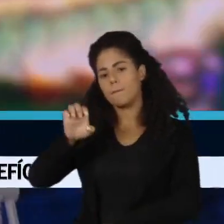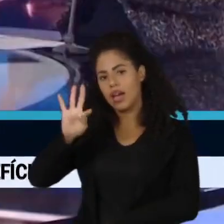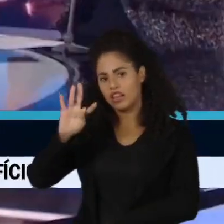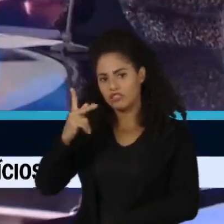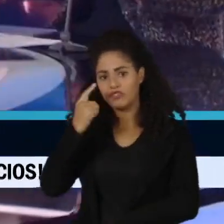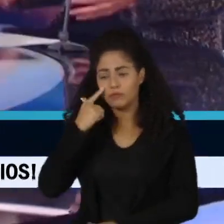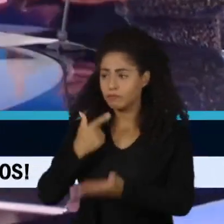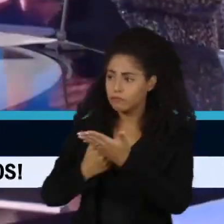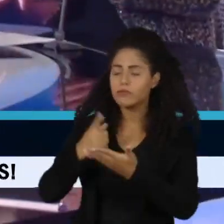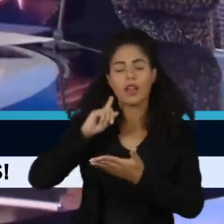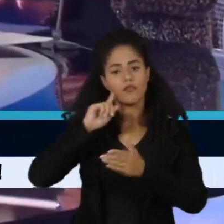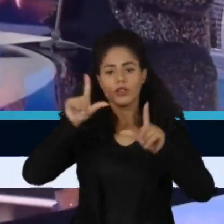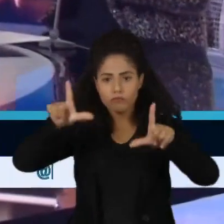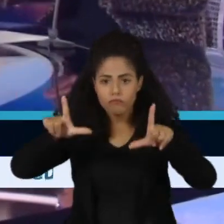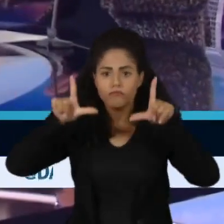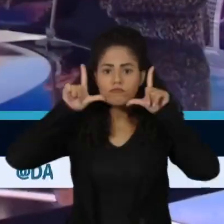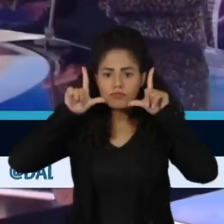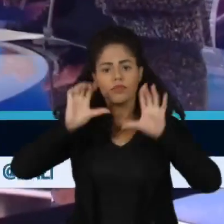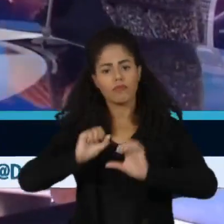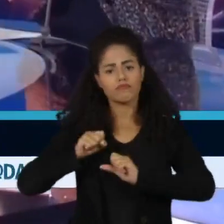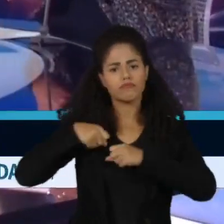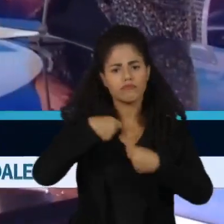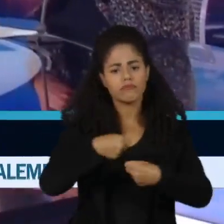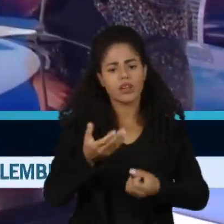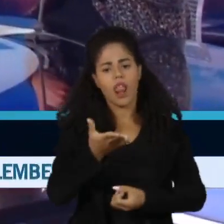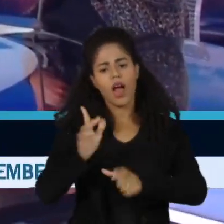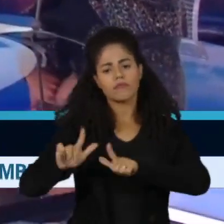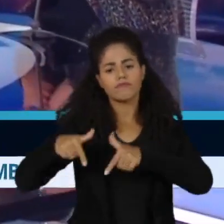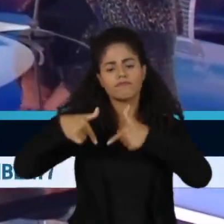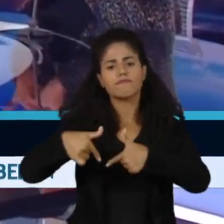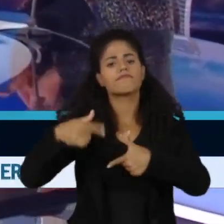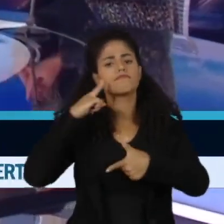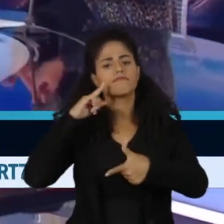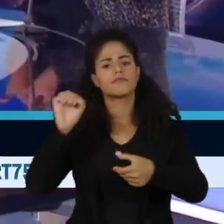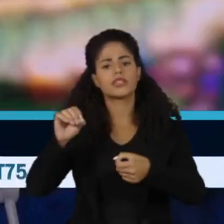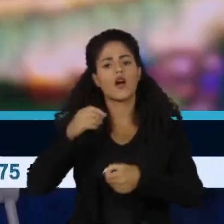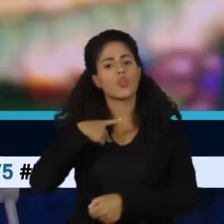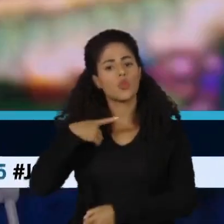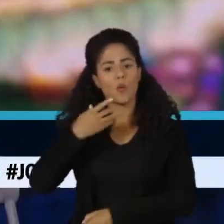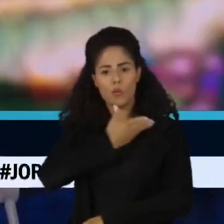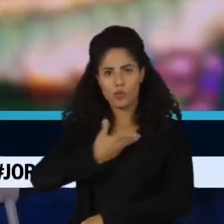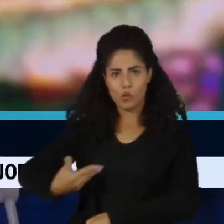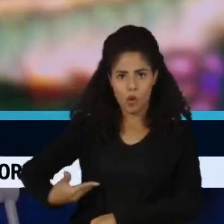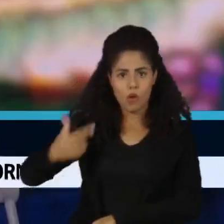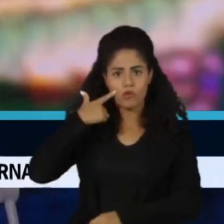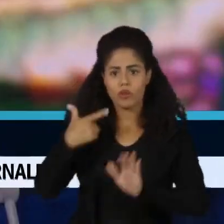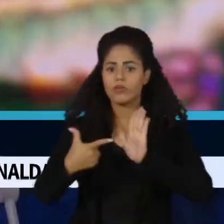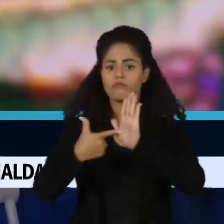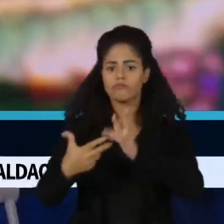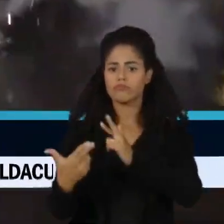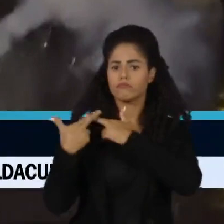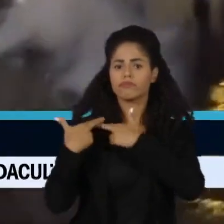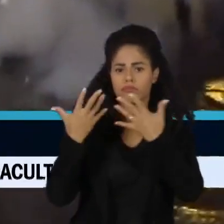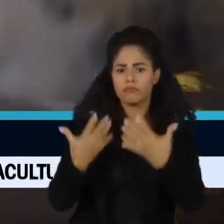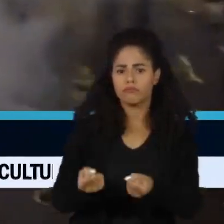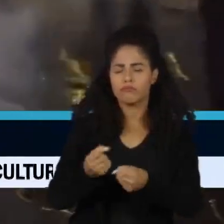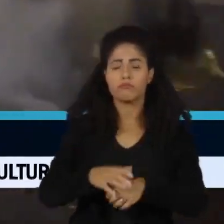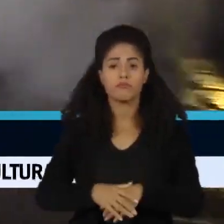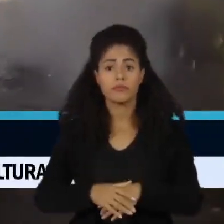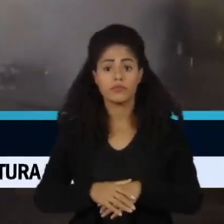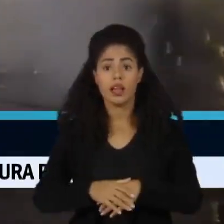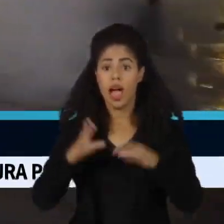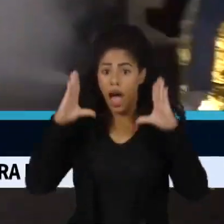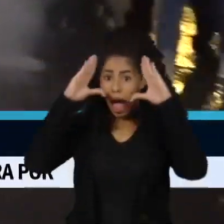TV defender a atitude do governo e assumiu a responsabilidade. Ma responsabilidade, celle de mon gouvernement. À noite,